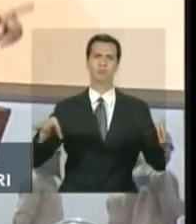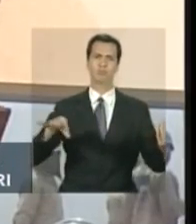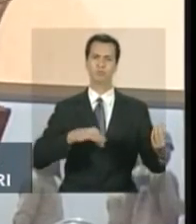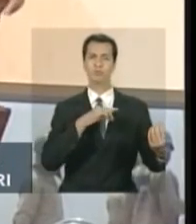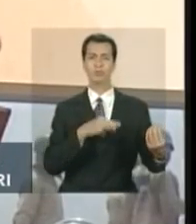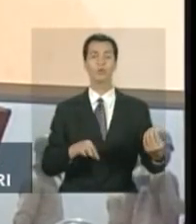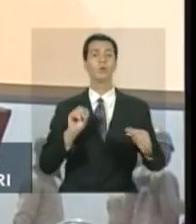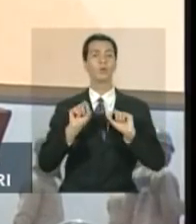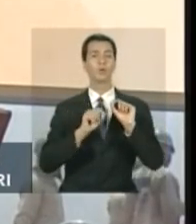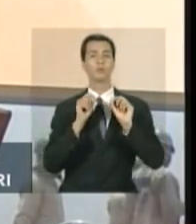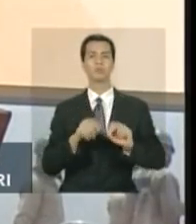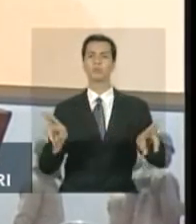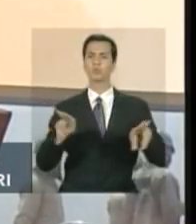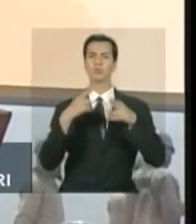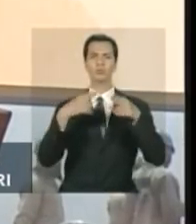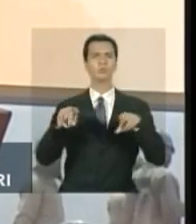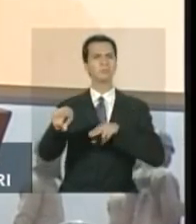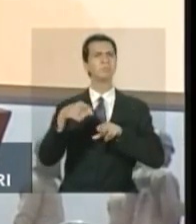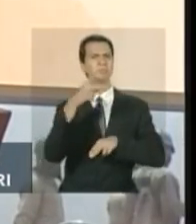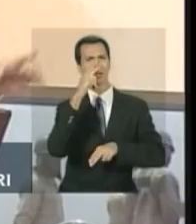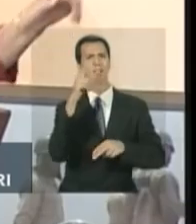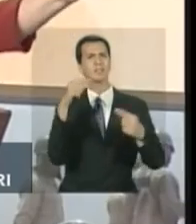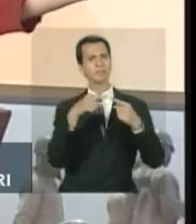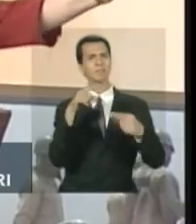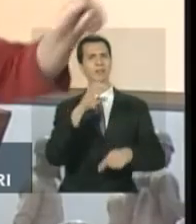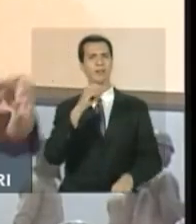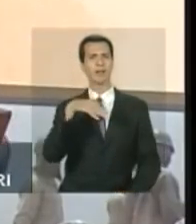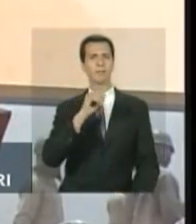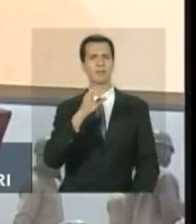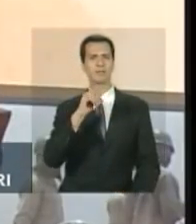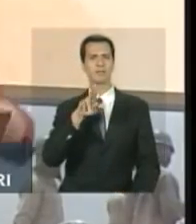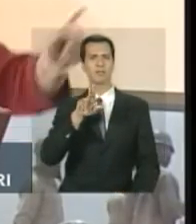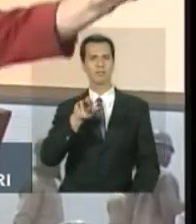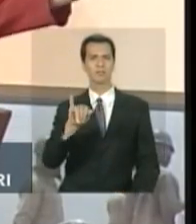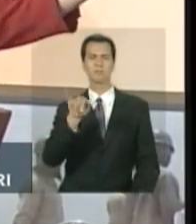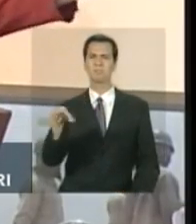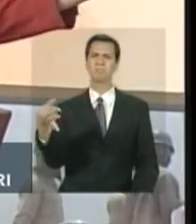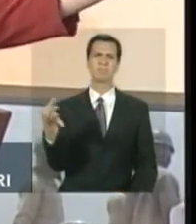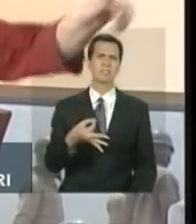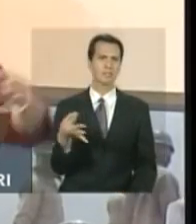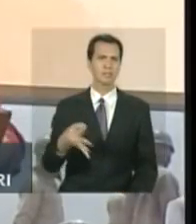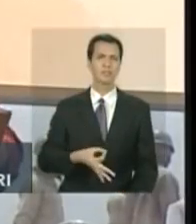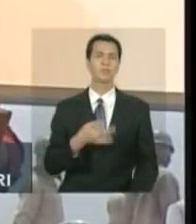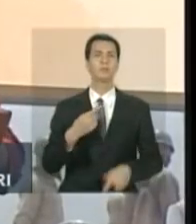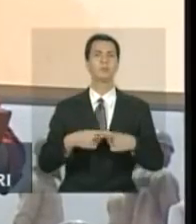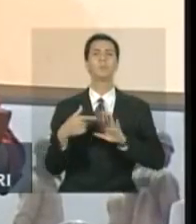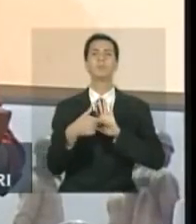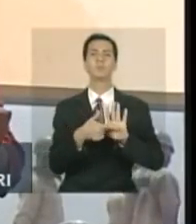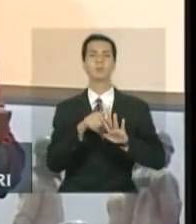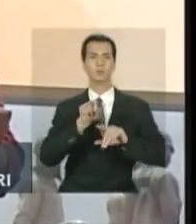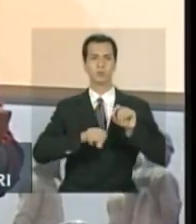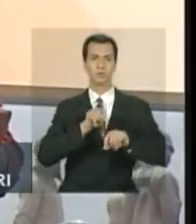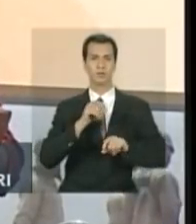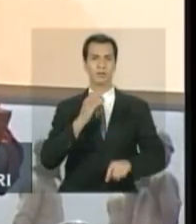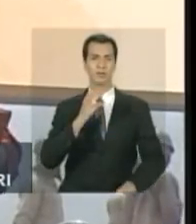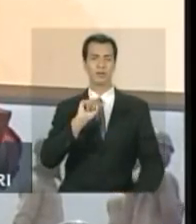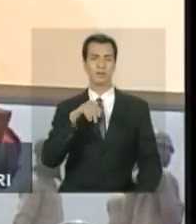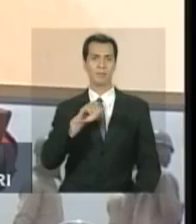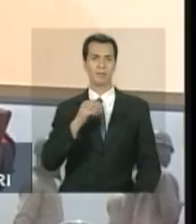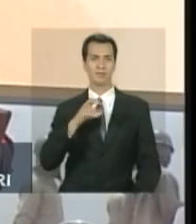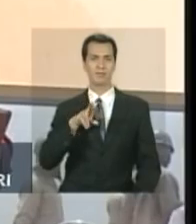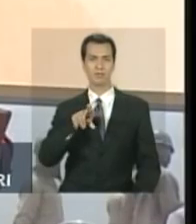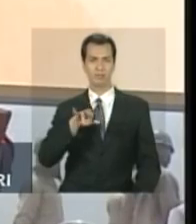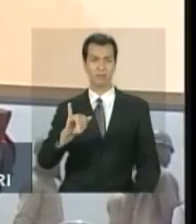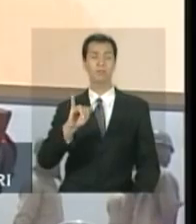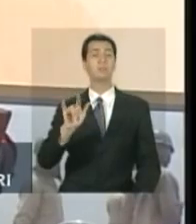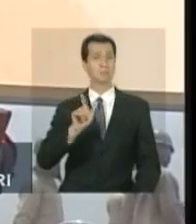ser um orgulho de Camaçari, que mostra que Camaçari é uma cidade que preocupa